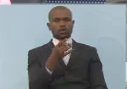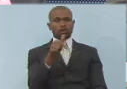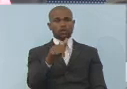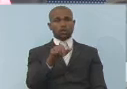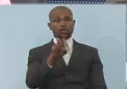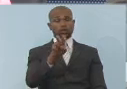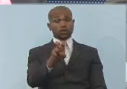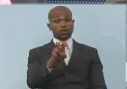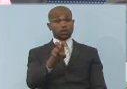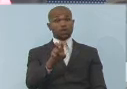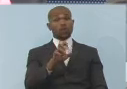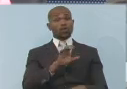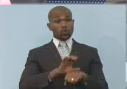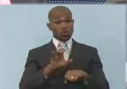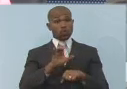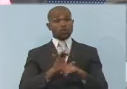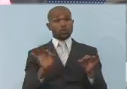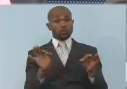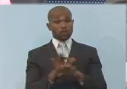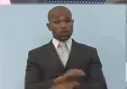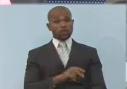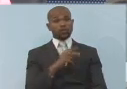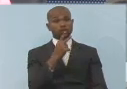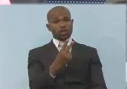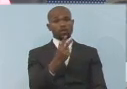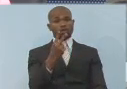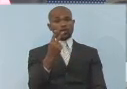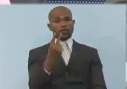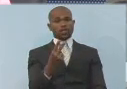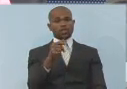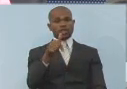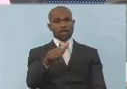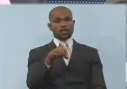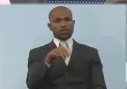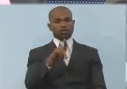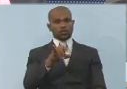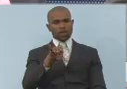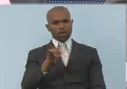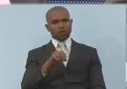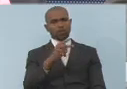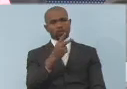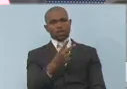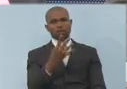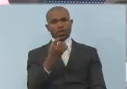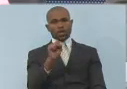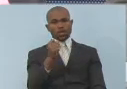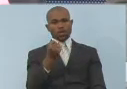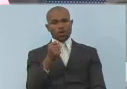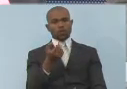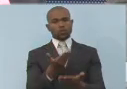já concluíram, sendo 227 no ensino médio e 248 no ensino fundamental.